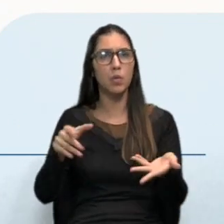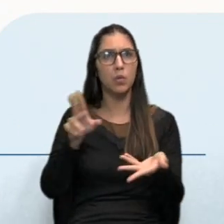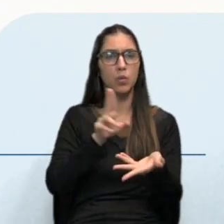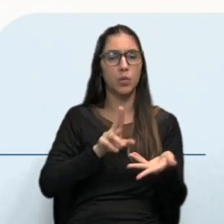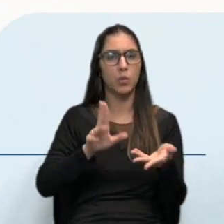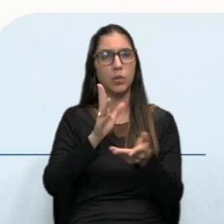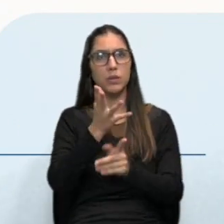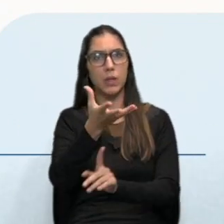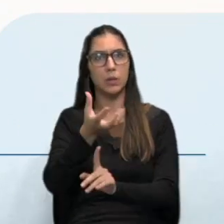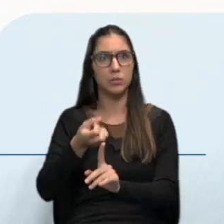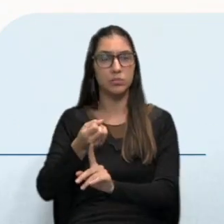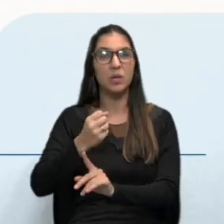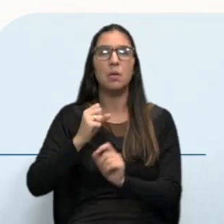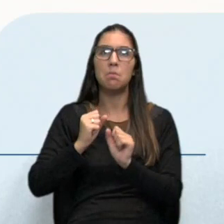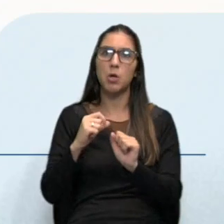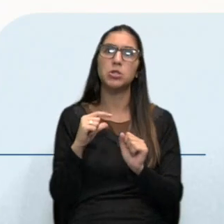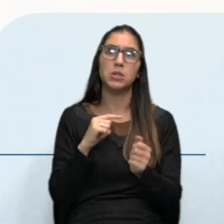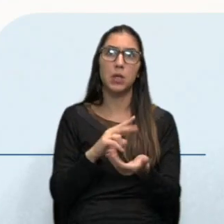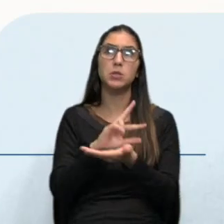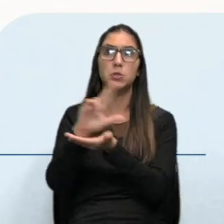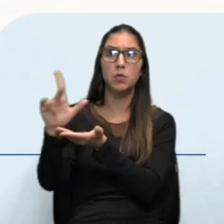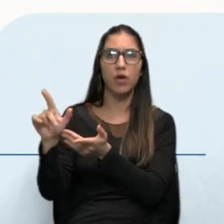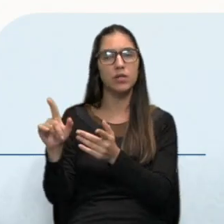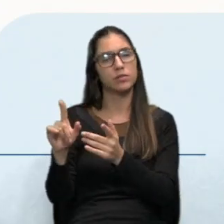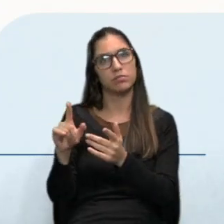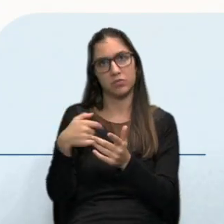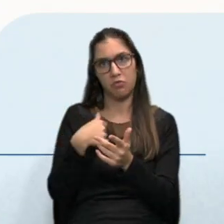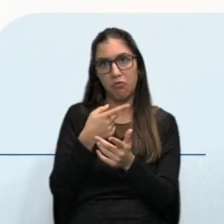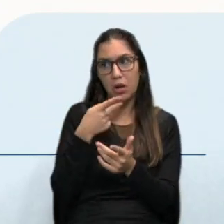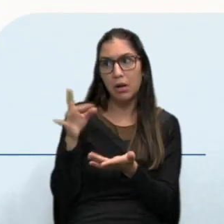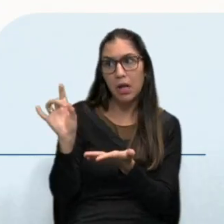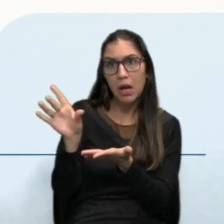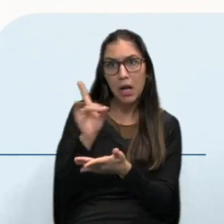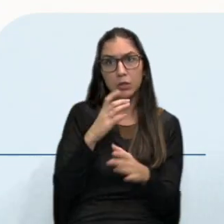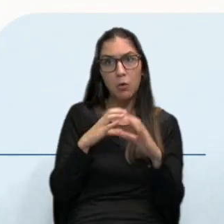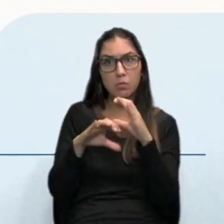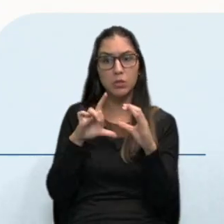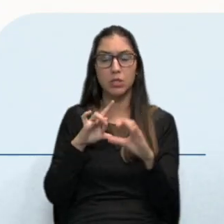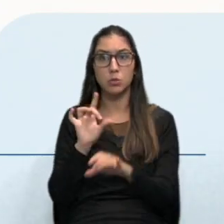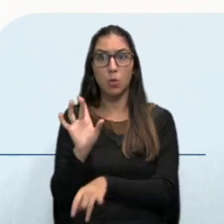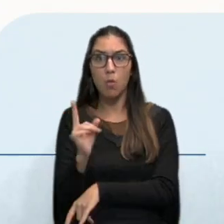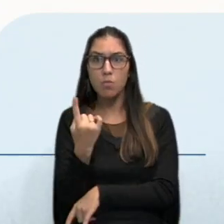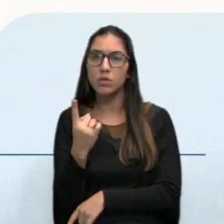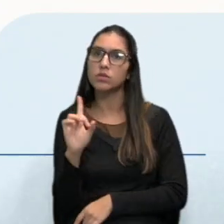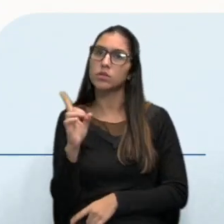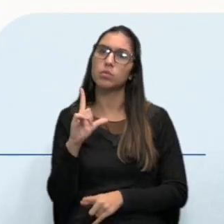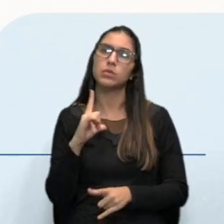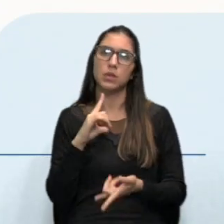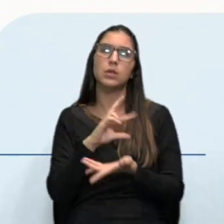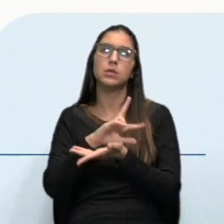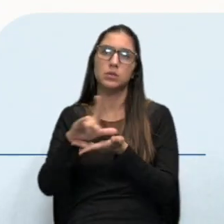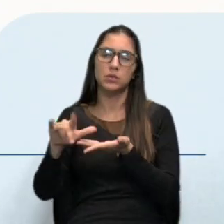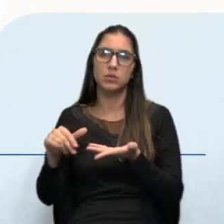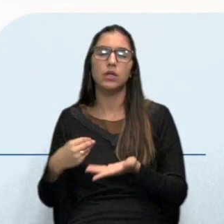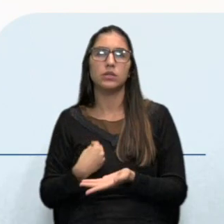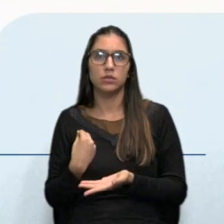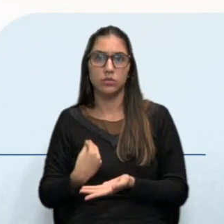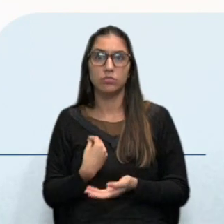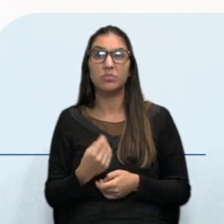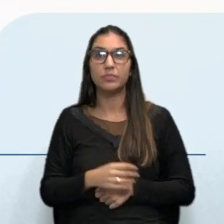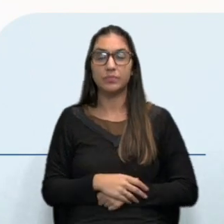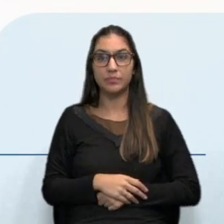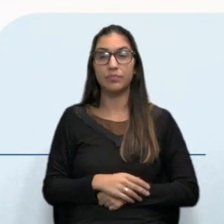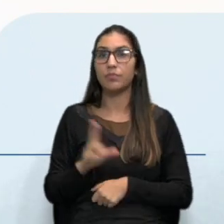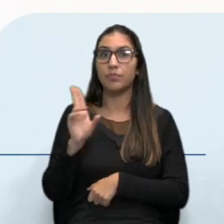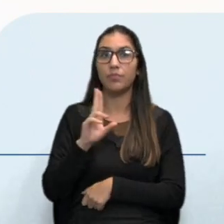receptor. Pode ser que existam várias radiobases, não estou falando que cada comunicação tem somente uma radiobase. Existe radiobase,